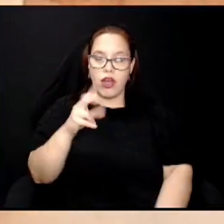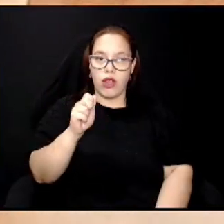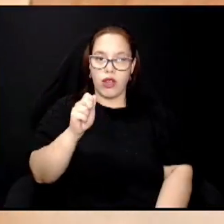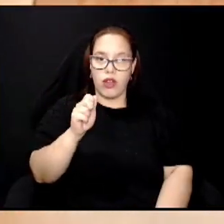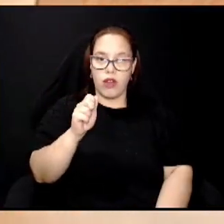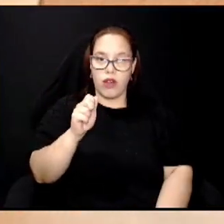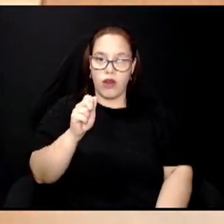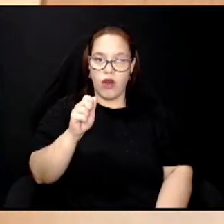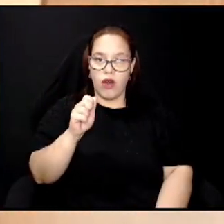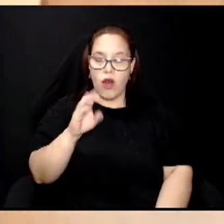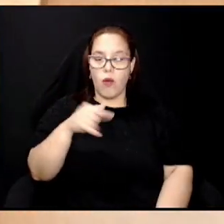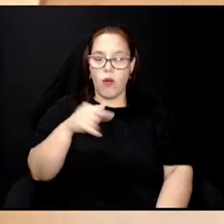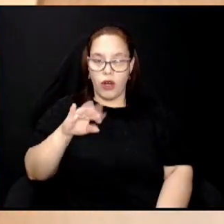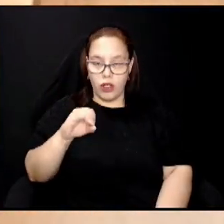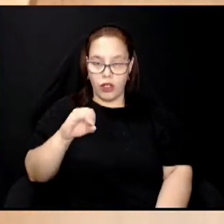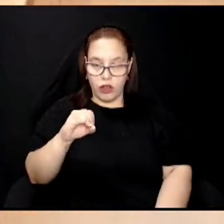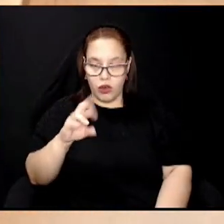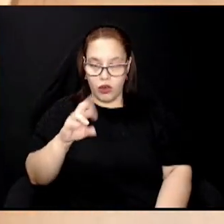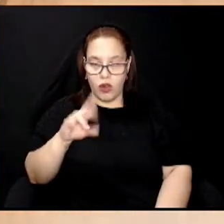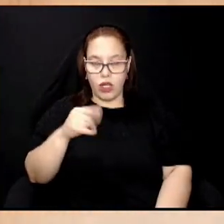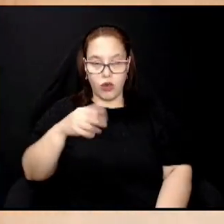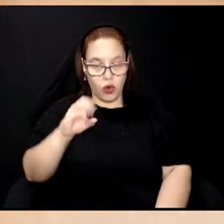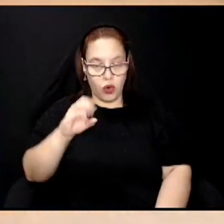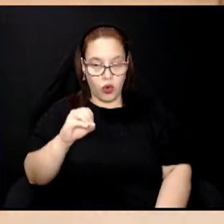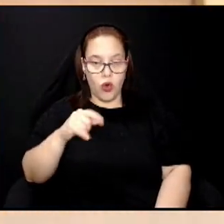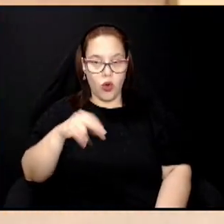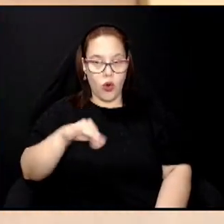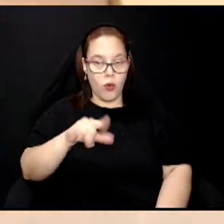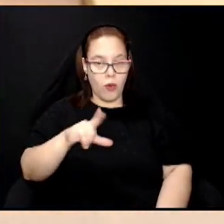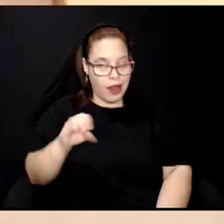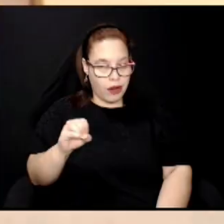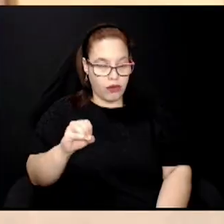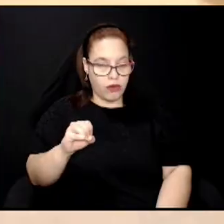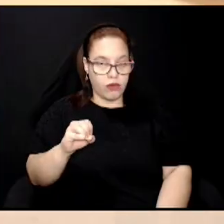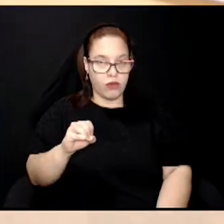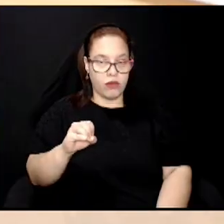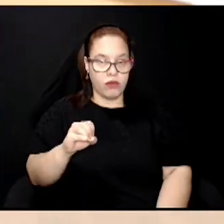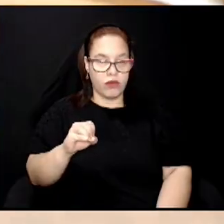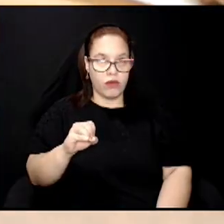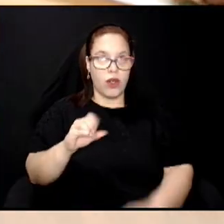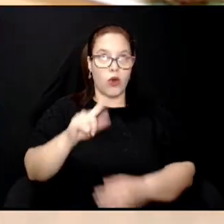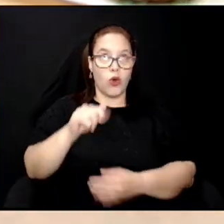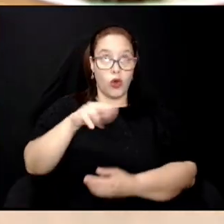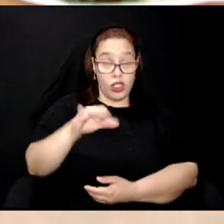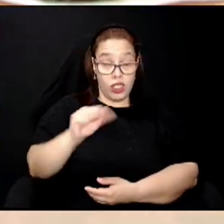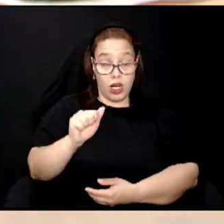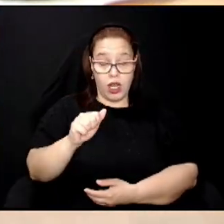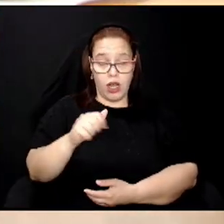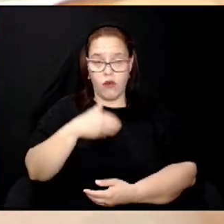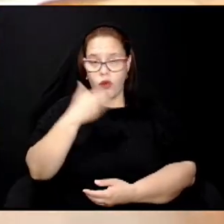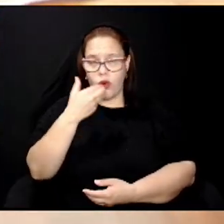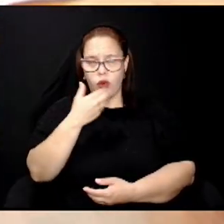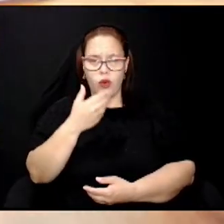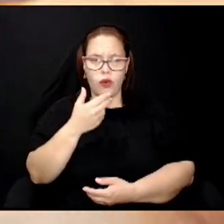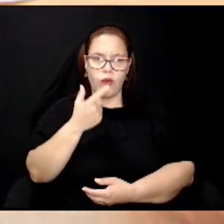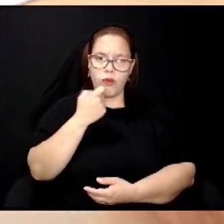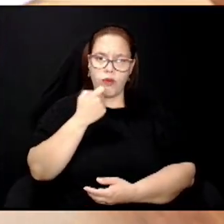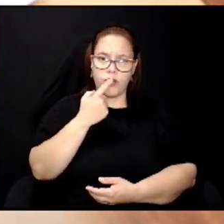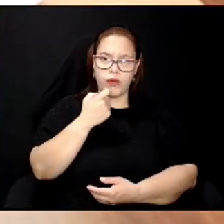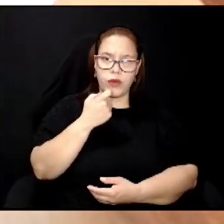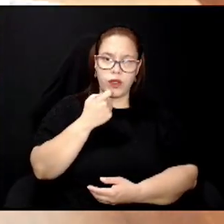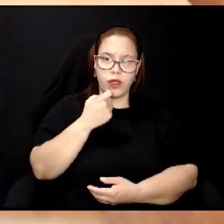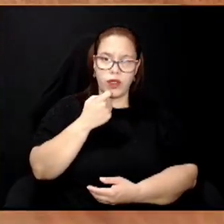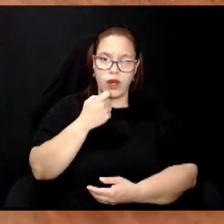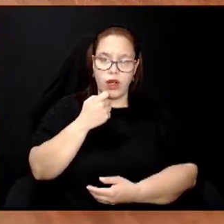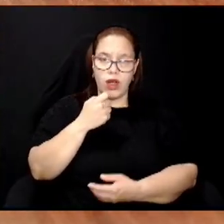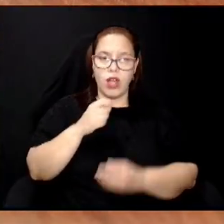um arantine e um bolinho de risoto de cogumelo com geleia de frutas vermelhas e um de bolinho de risoto de pernil com geleia de abacaxi. Bom,